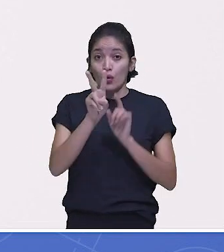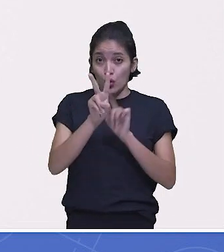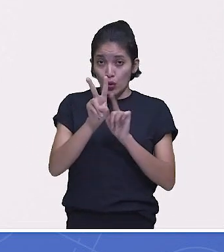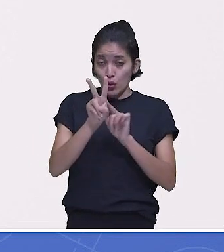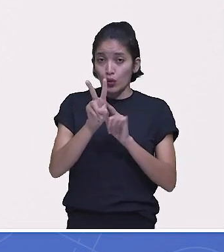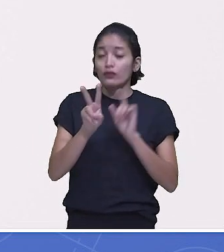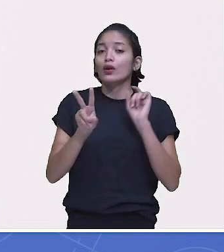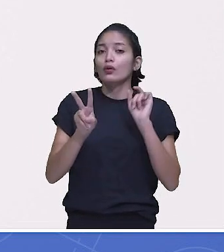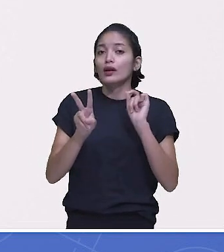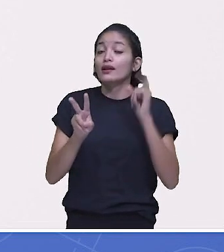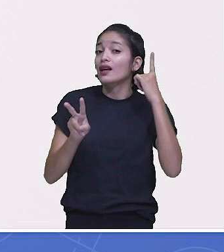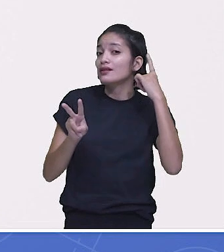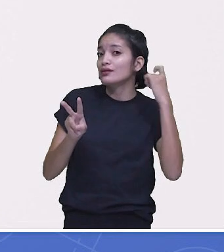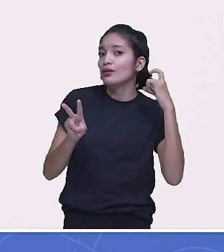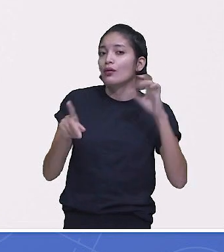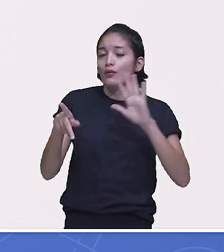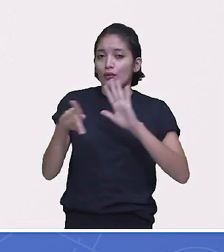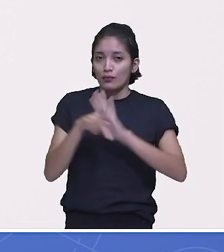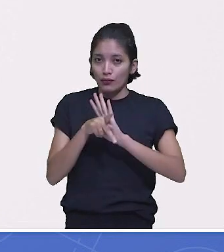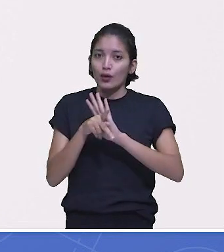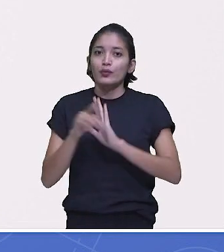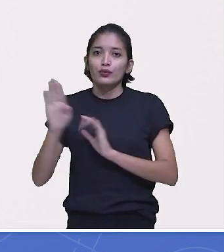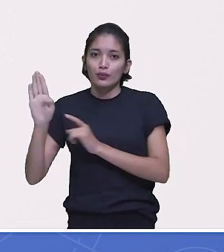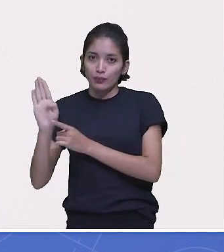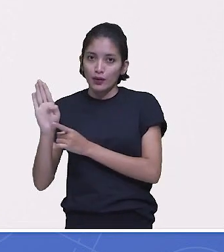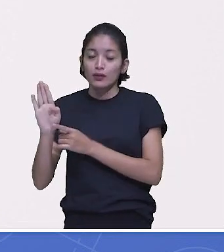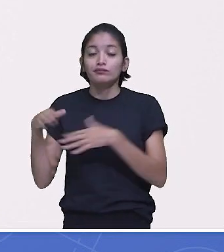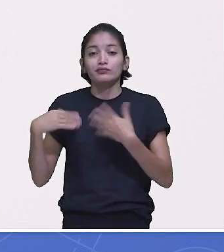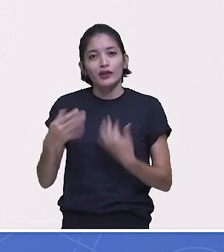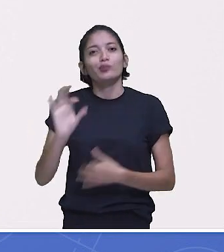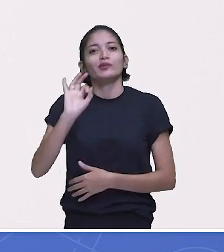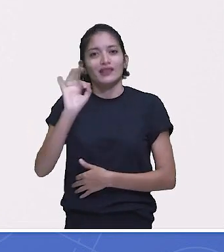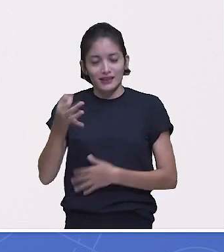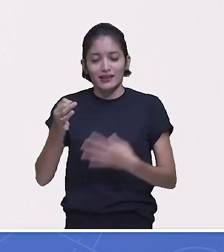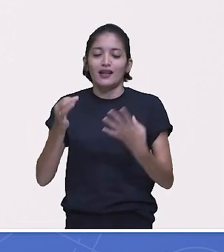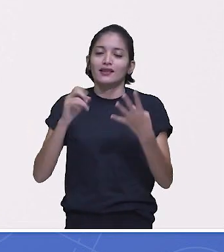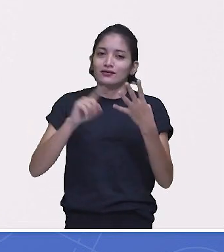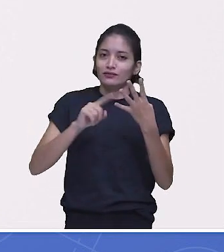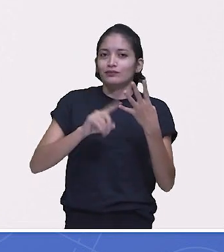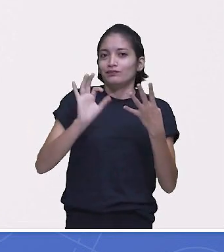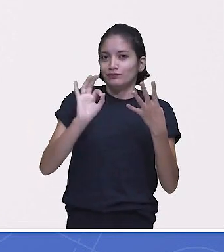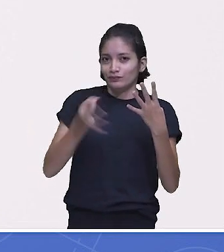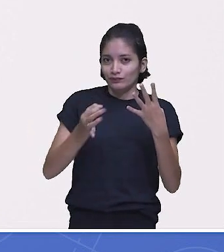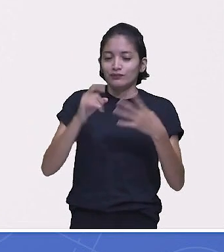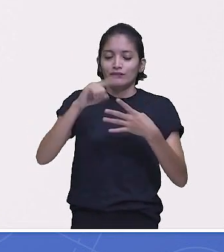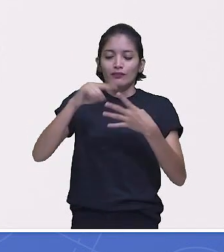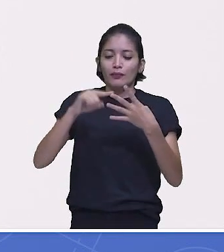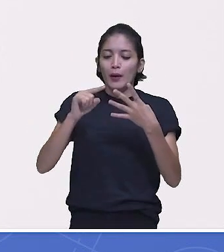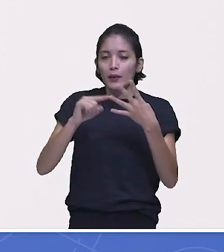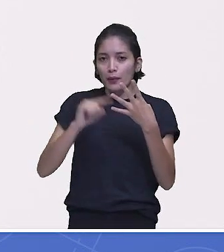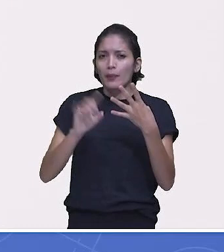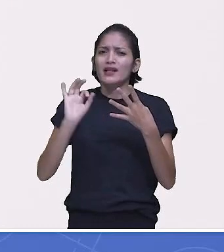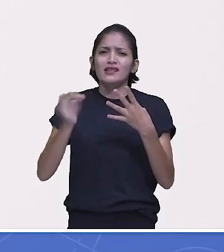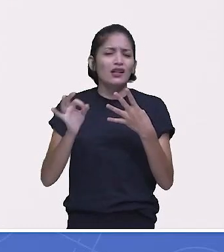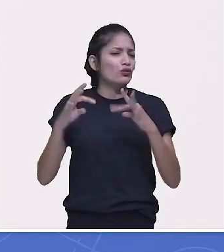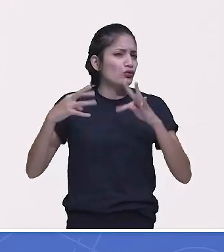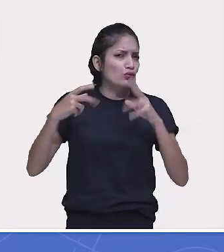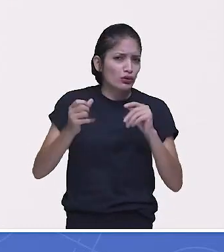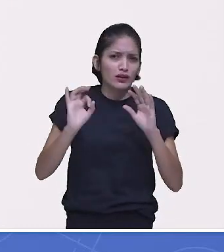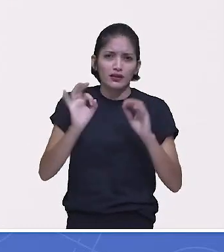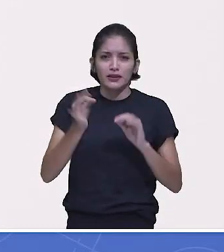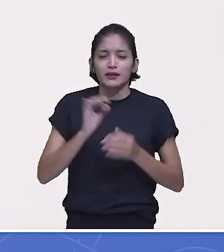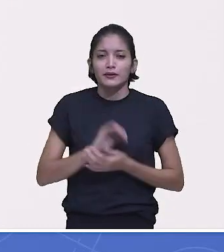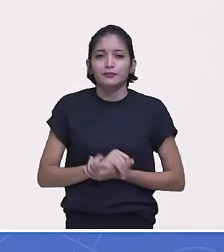tem o mesmo som da letra B. Ok? Então, correta. Resposta correta, alternativa A. Todas as afirmativas estão